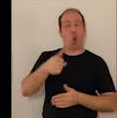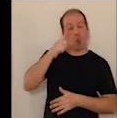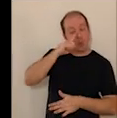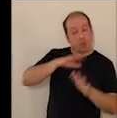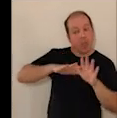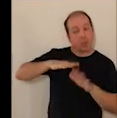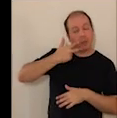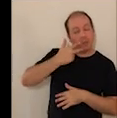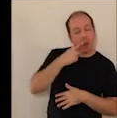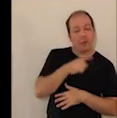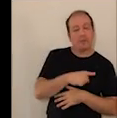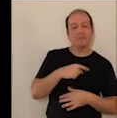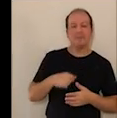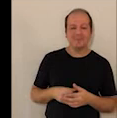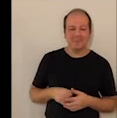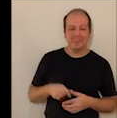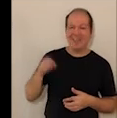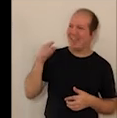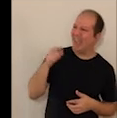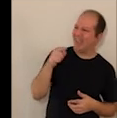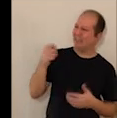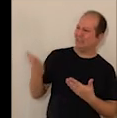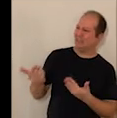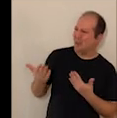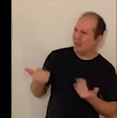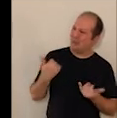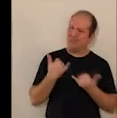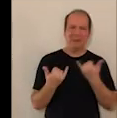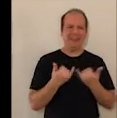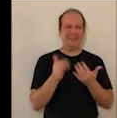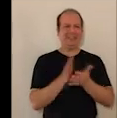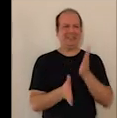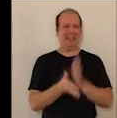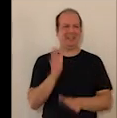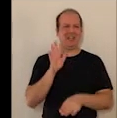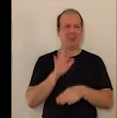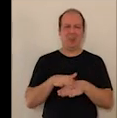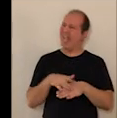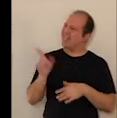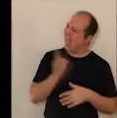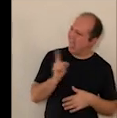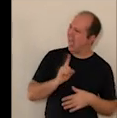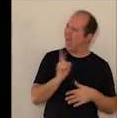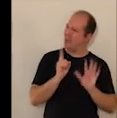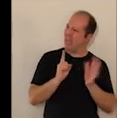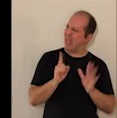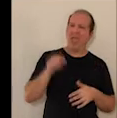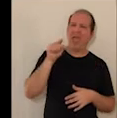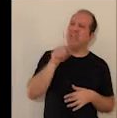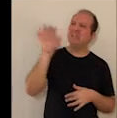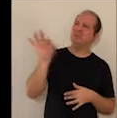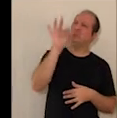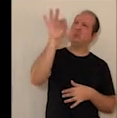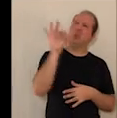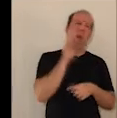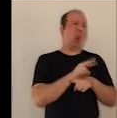É esse? Mas ainda é jovem, não me parece nada doente. Não, não, esse é o seu parasita, o seu